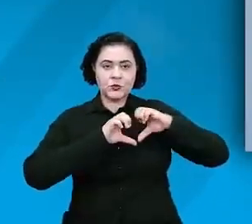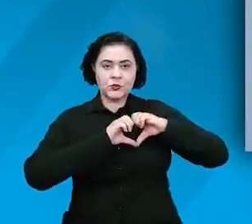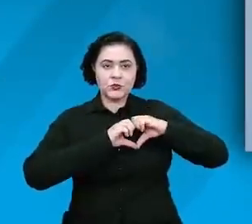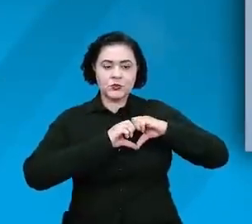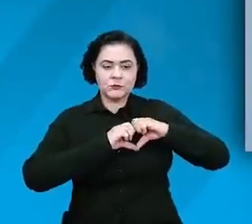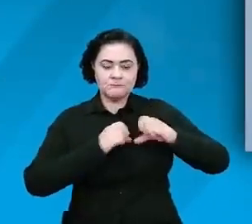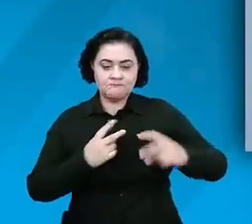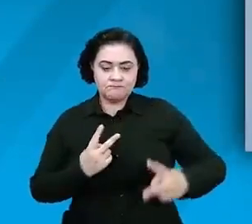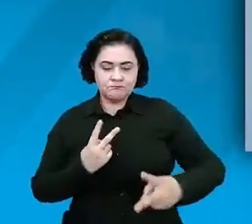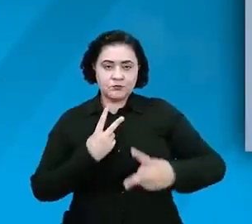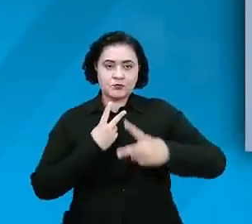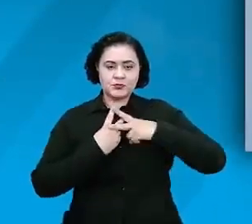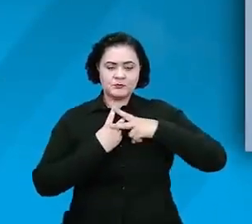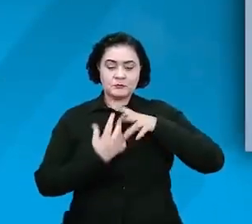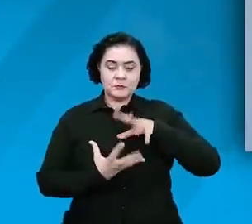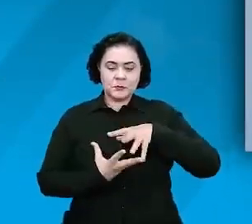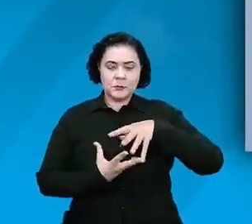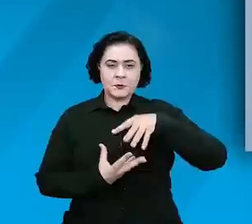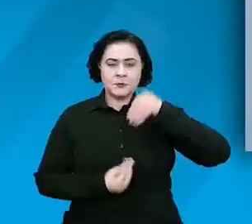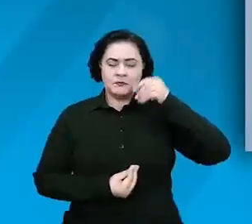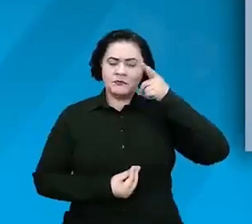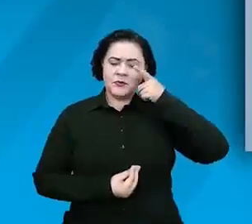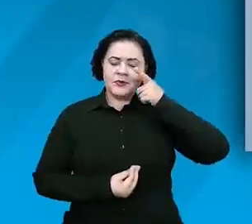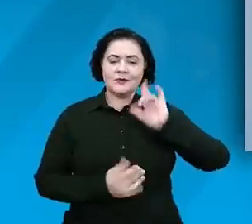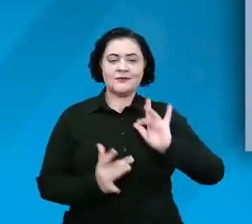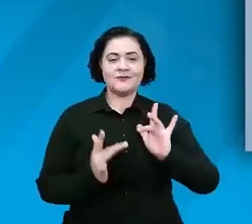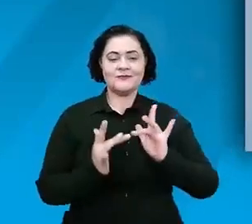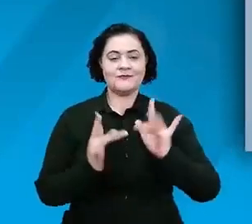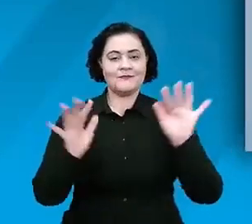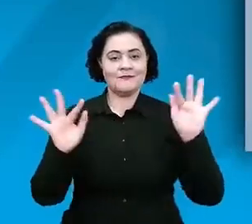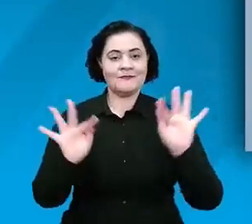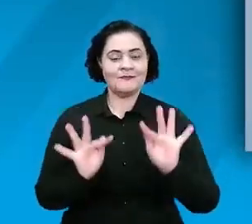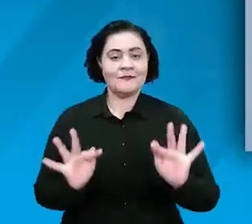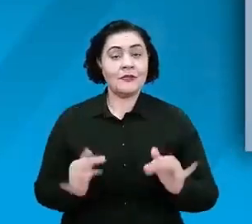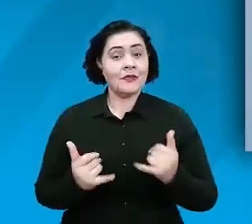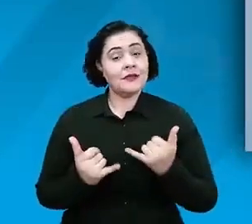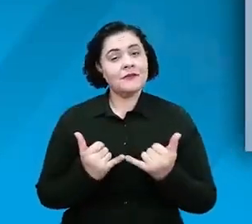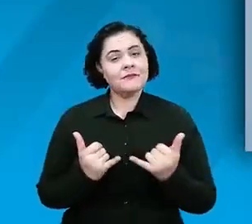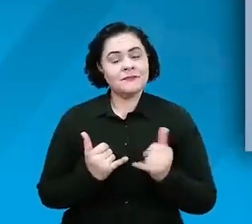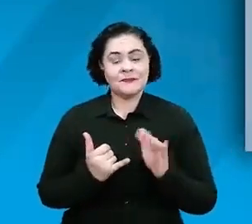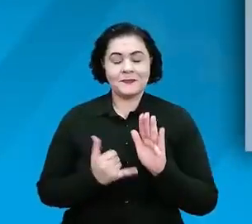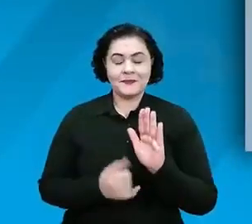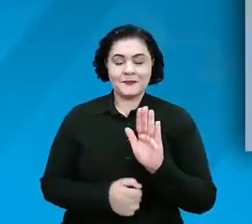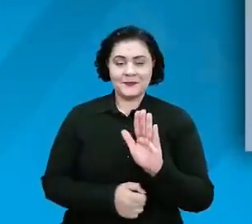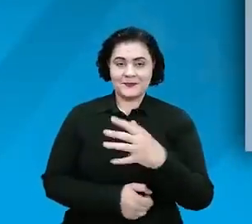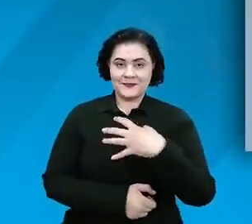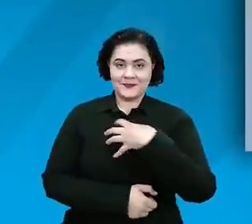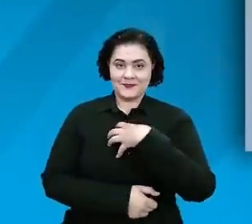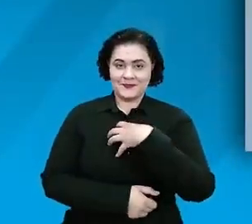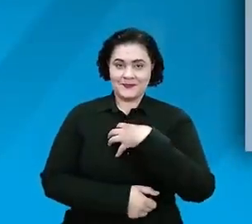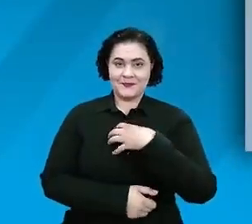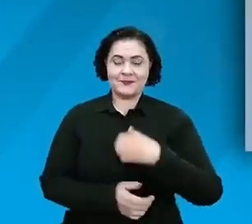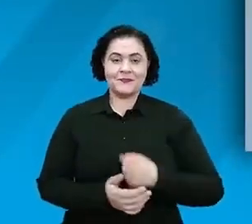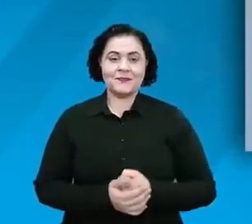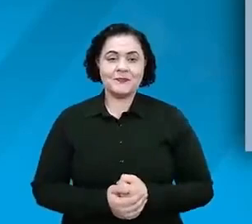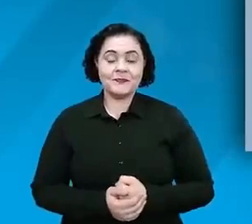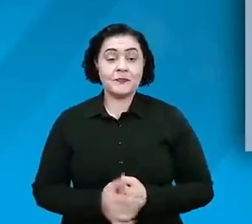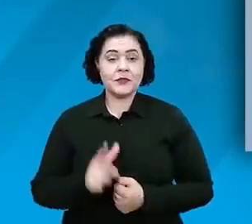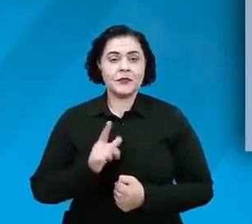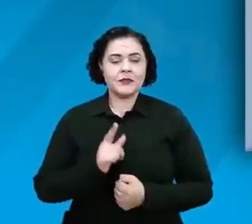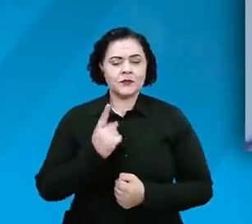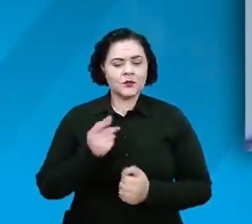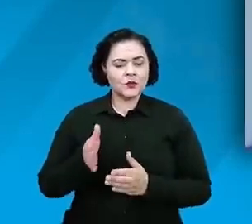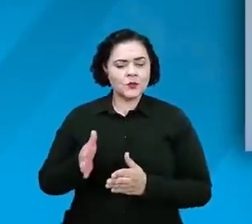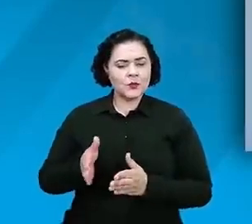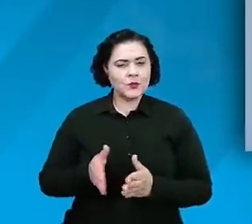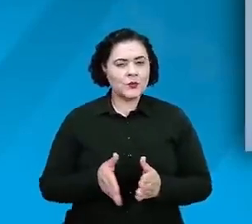e nos impedem de acessar a felicidade. É como se fosse mais ou menos assim. Nós temos uma